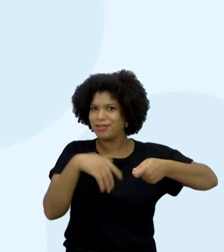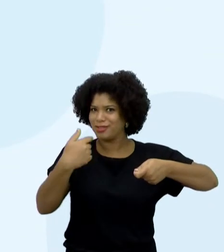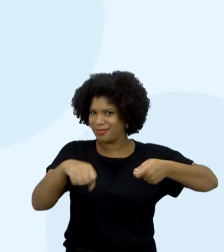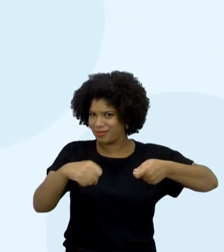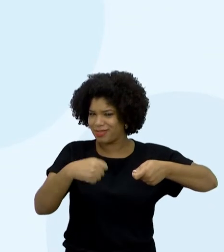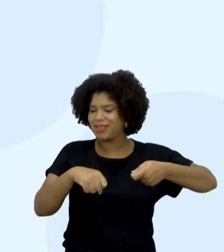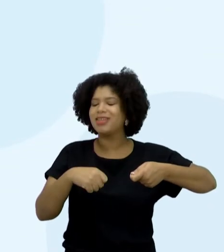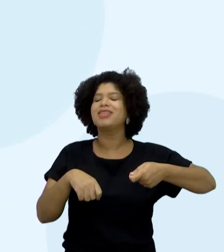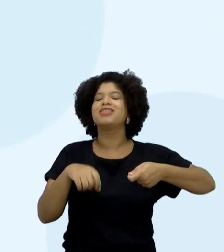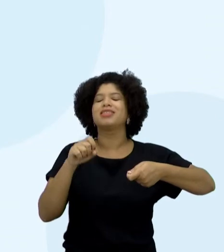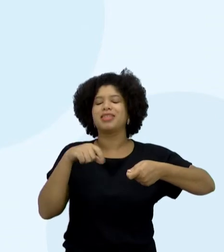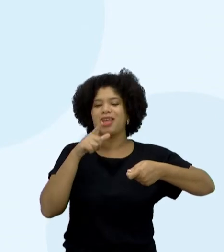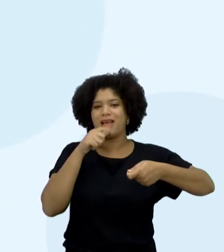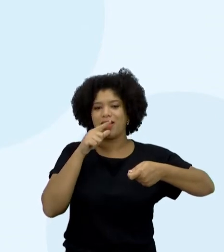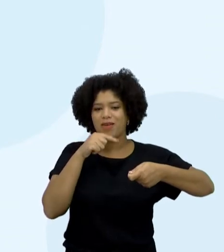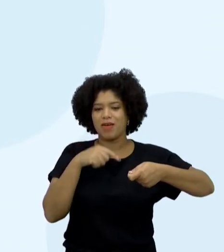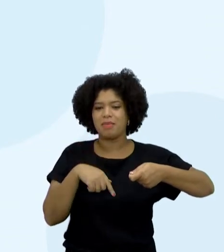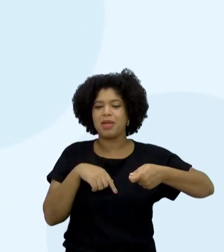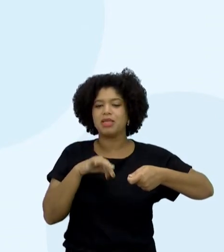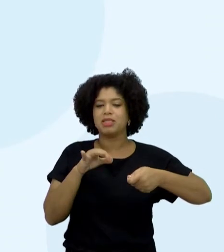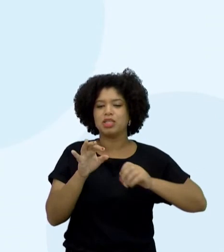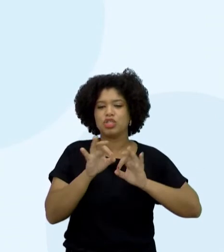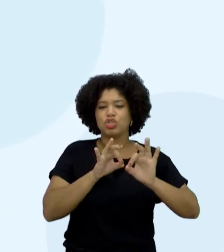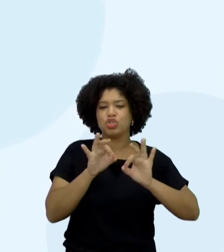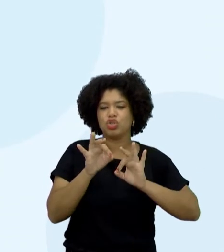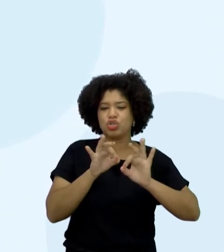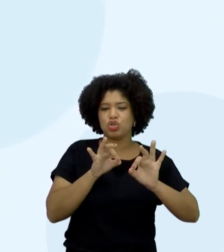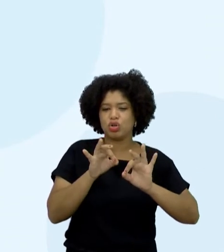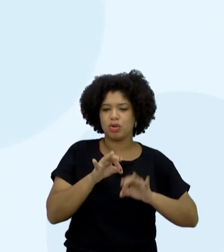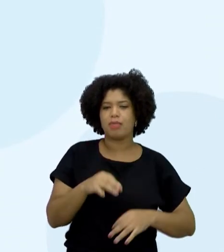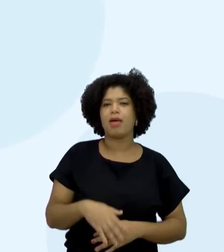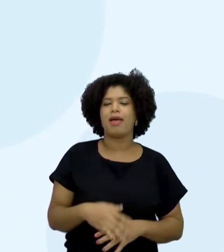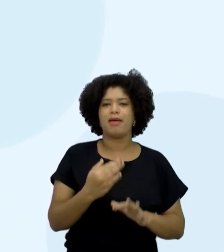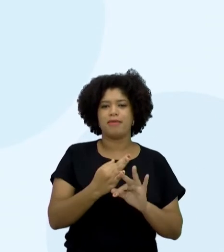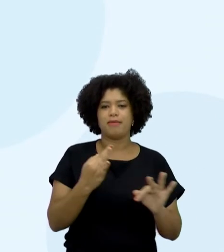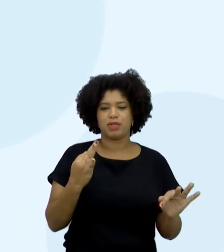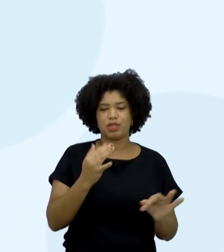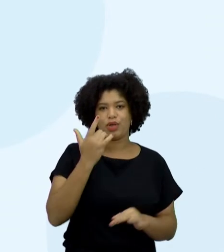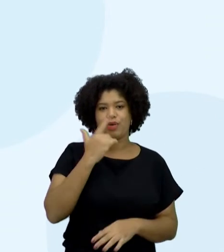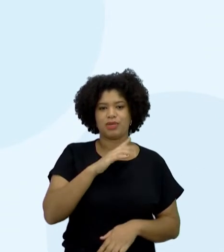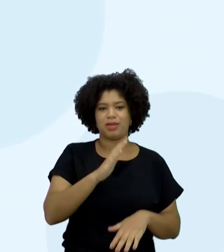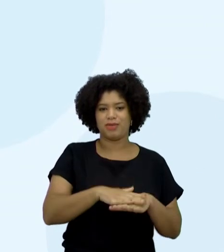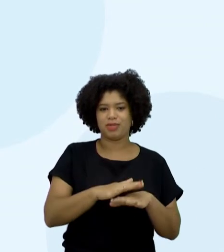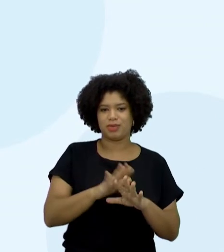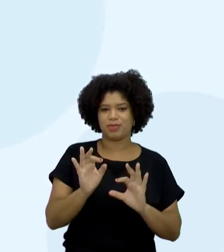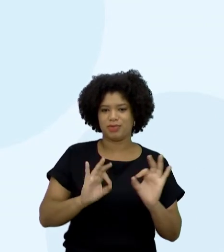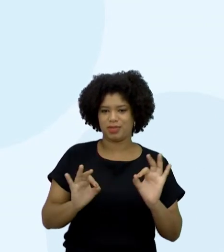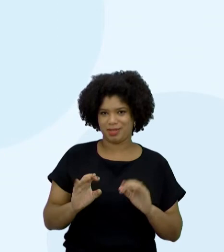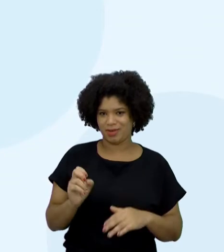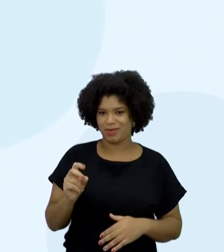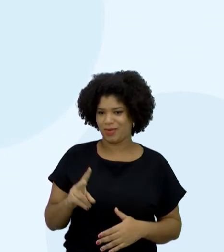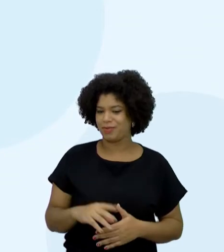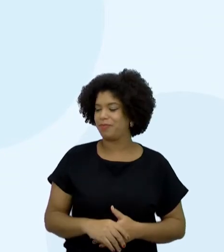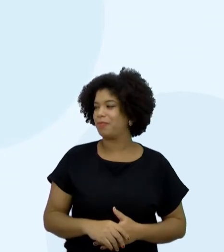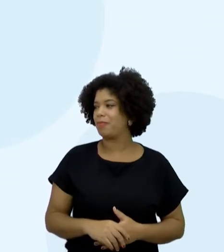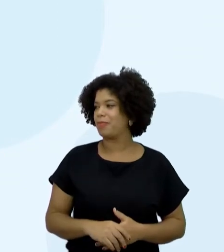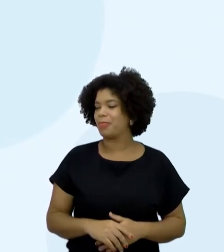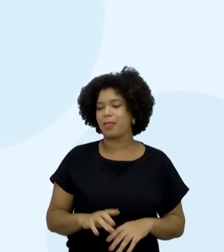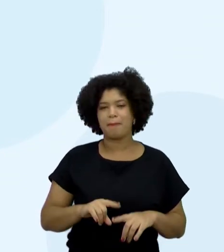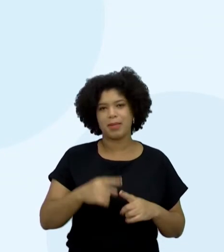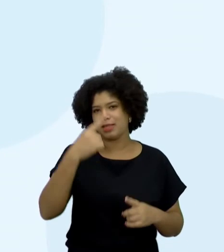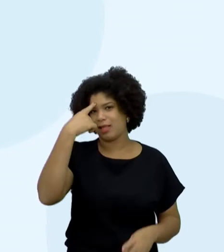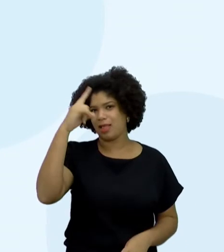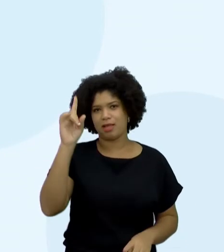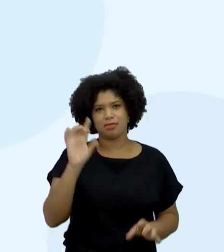pouquinho de cálculo, precisa um pouquinho de conhecimento de física um pouco mais avançado para executar o projeto. A ideia é livre, a ideia